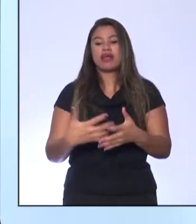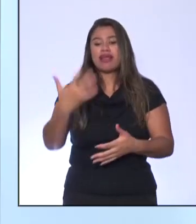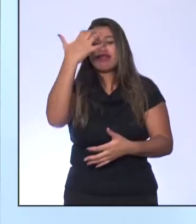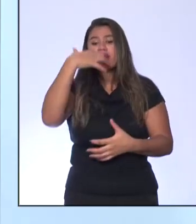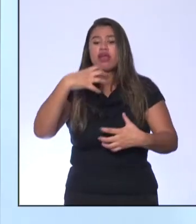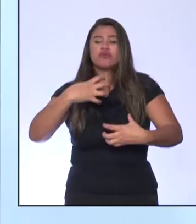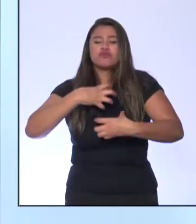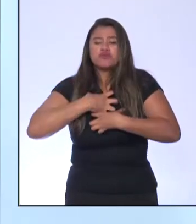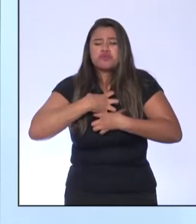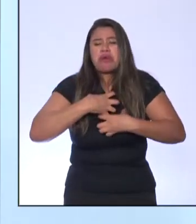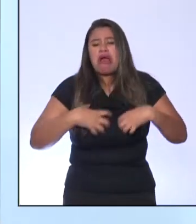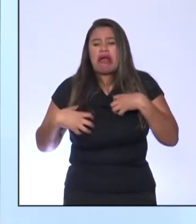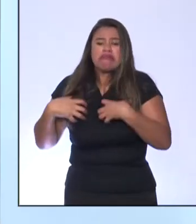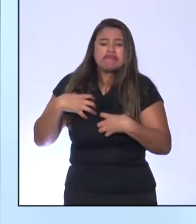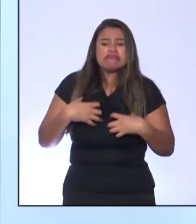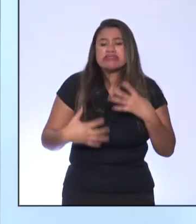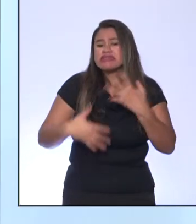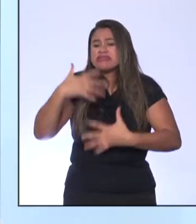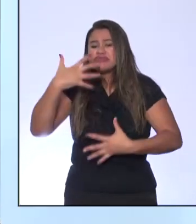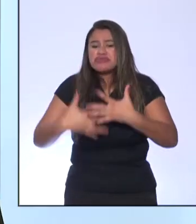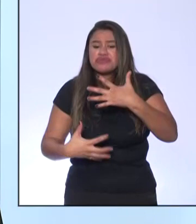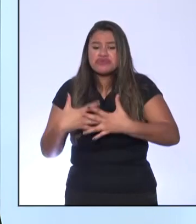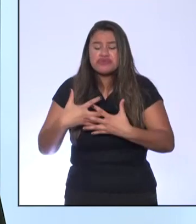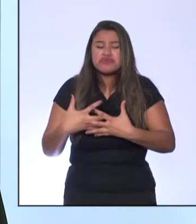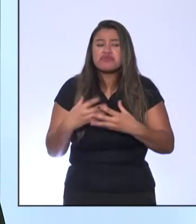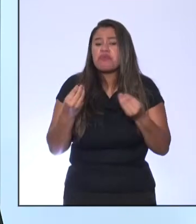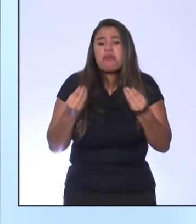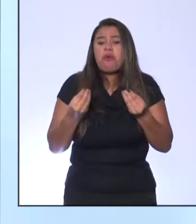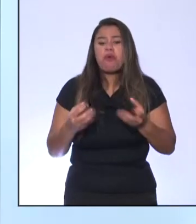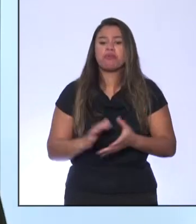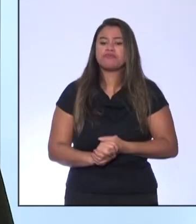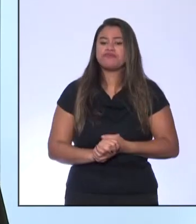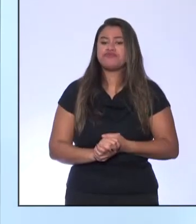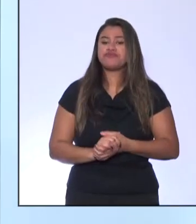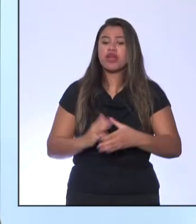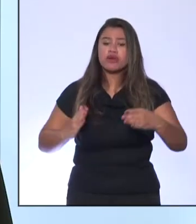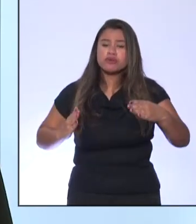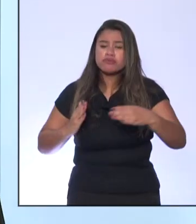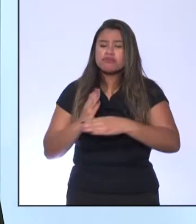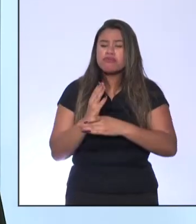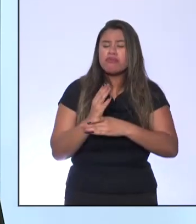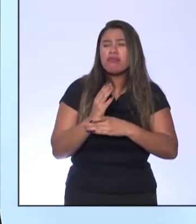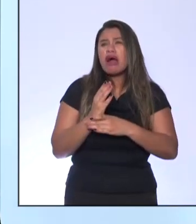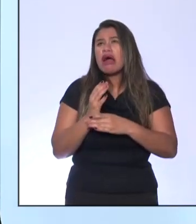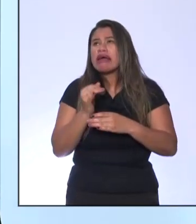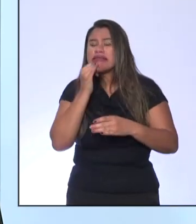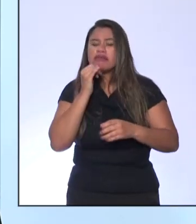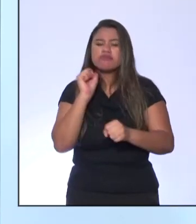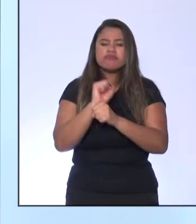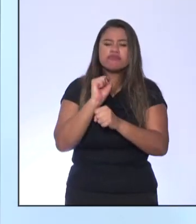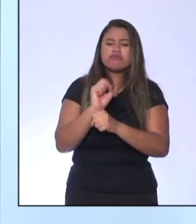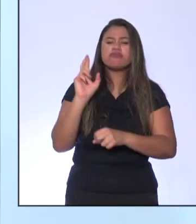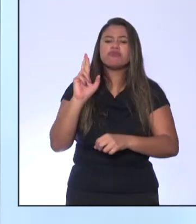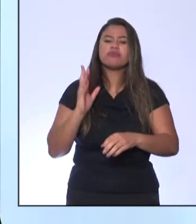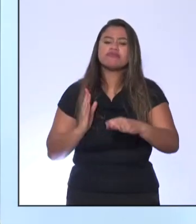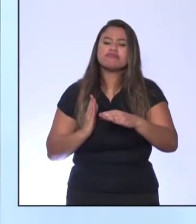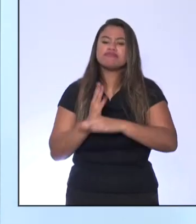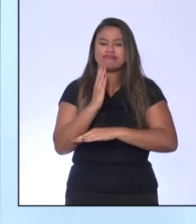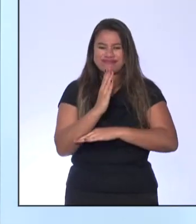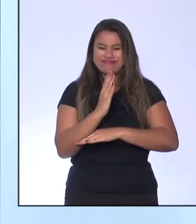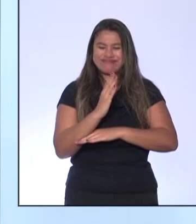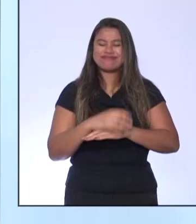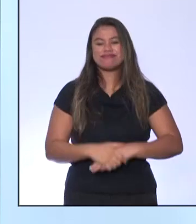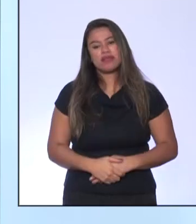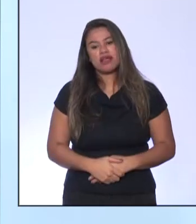como superar todas essas expectativas, como traçar o próprio caminho. Vejam, o projeto